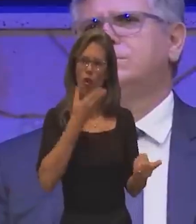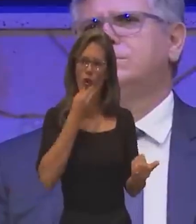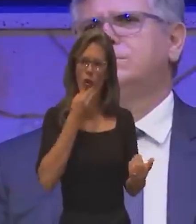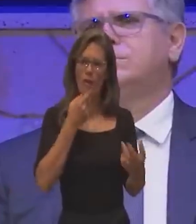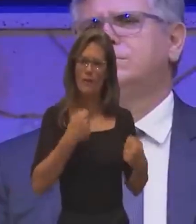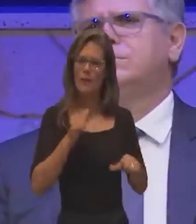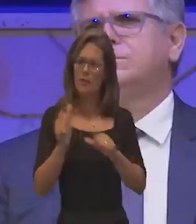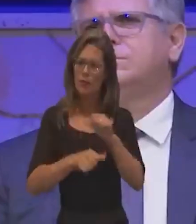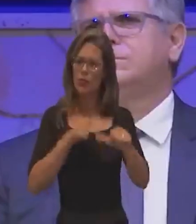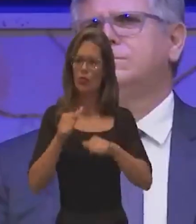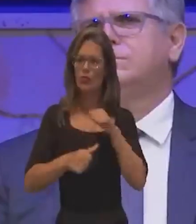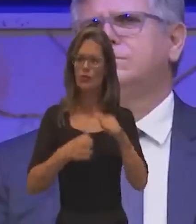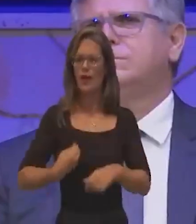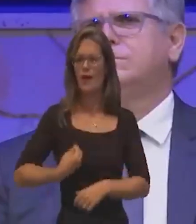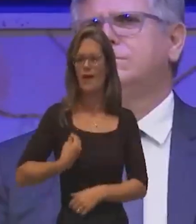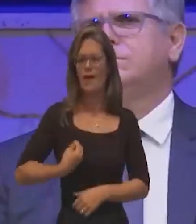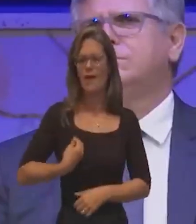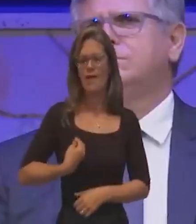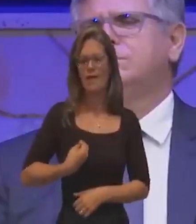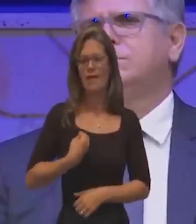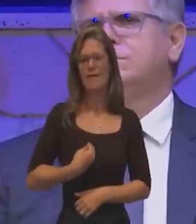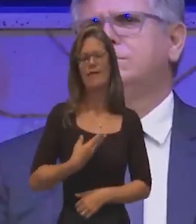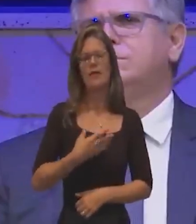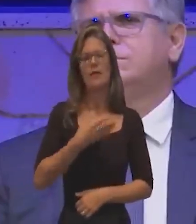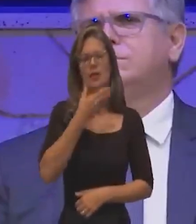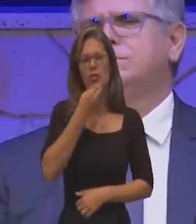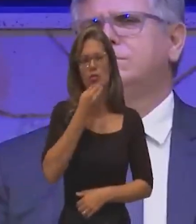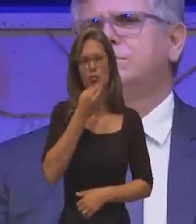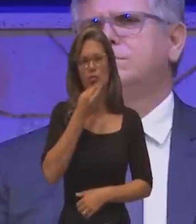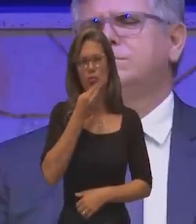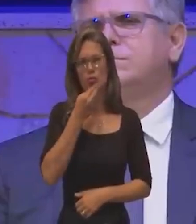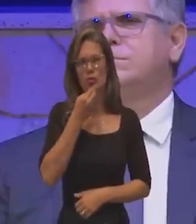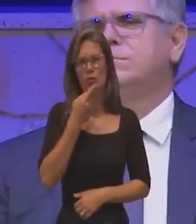mudar a realidade dos homens da nossa geração,